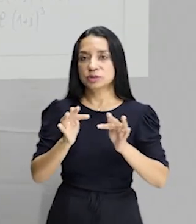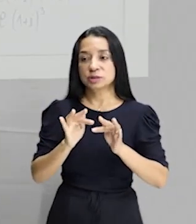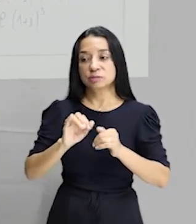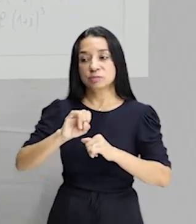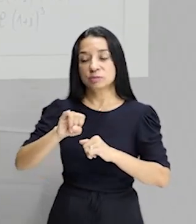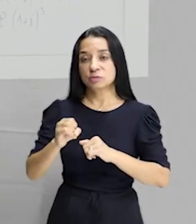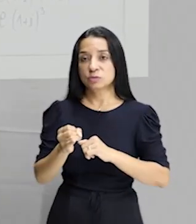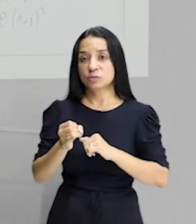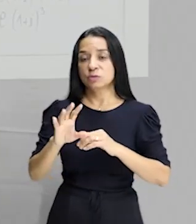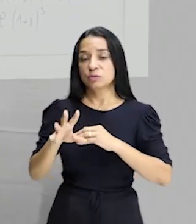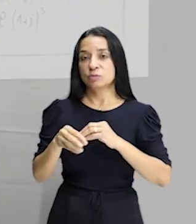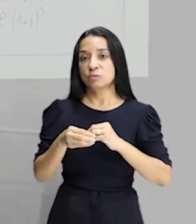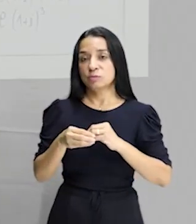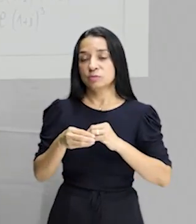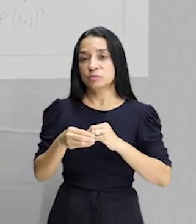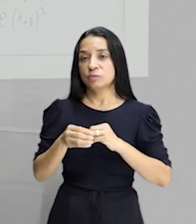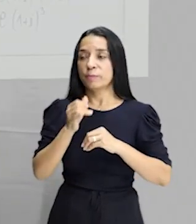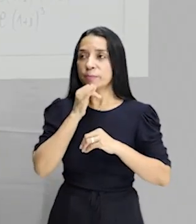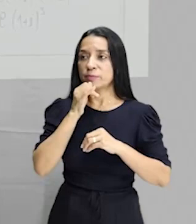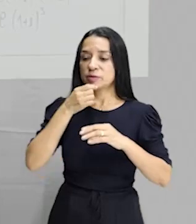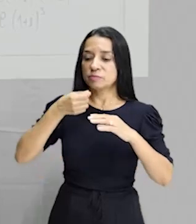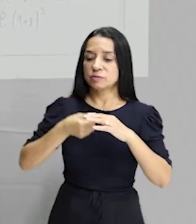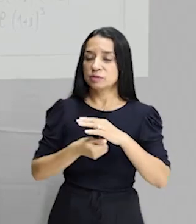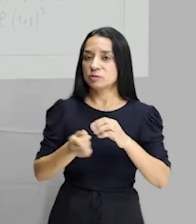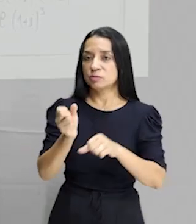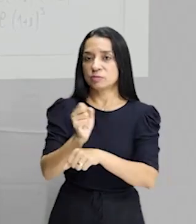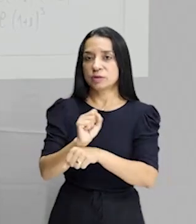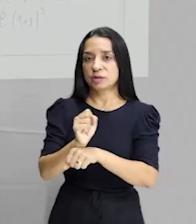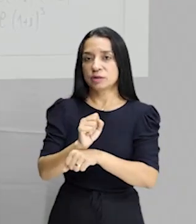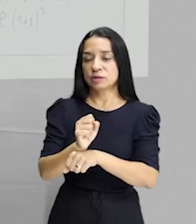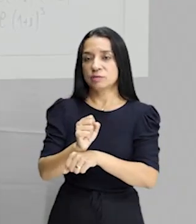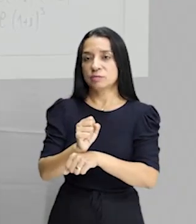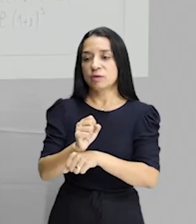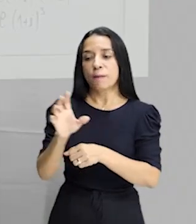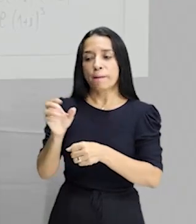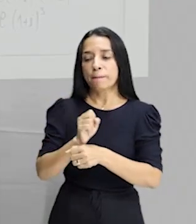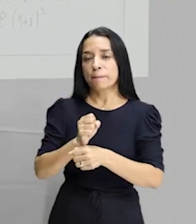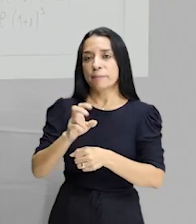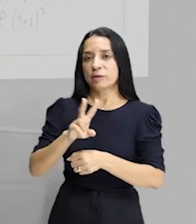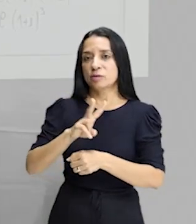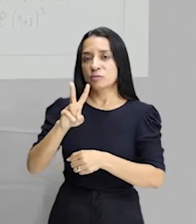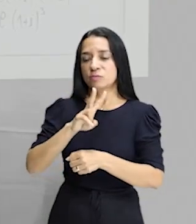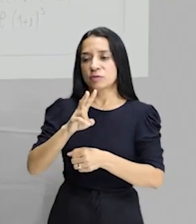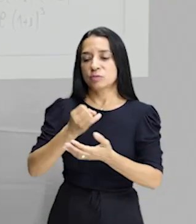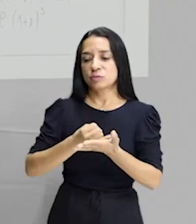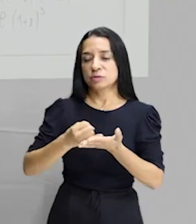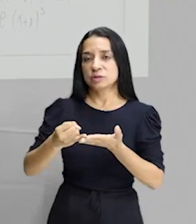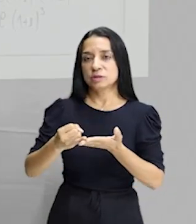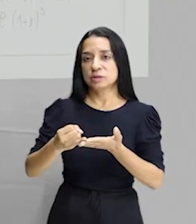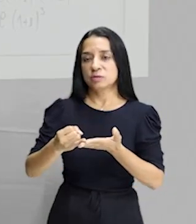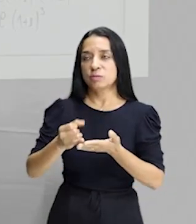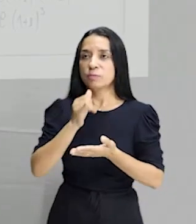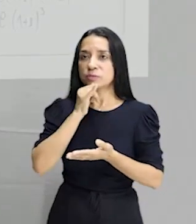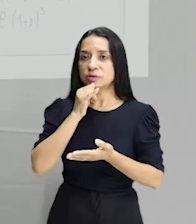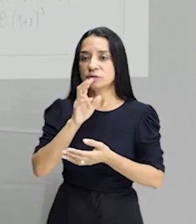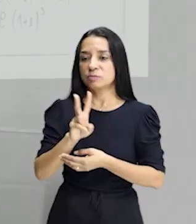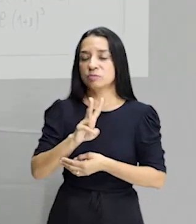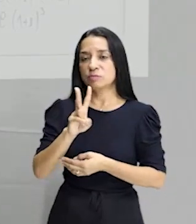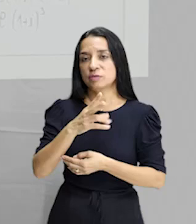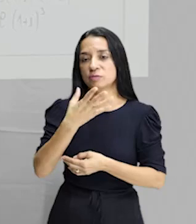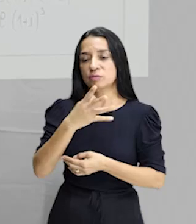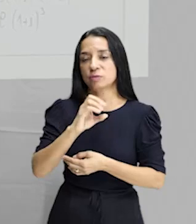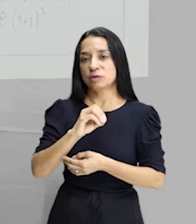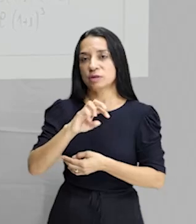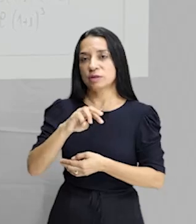financiou um carro pega o valor do carro Inicial Ah o meu carro custou o valor dele é 40 mil aí eu fiz em